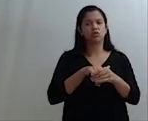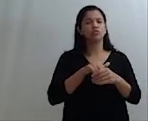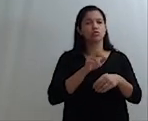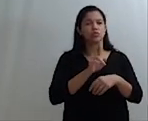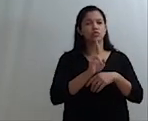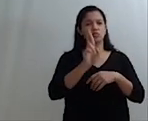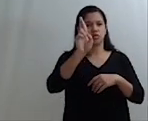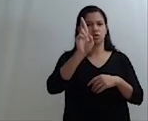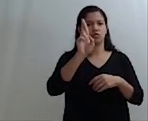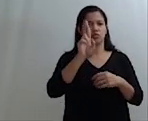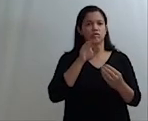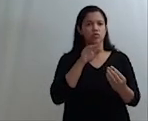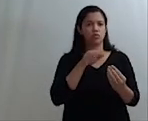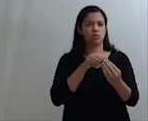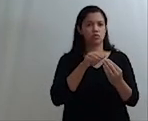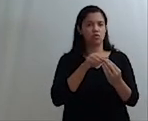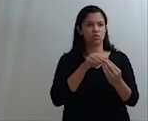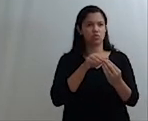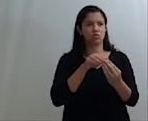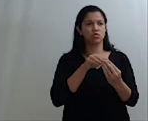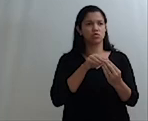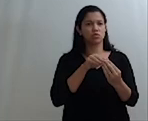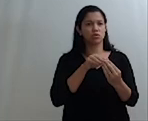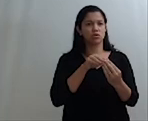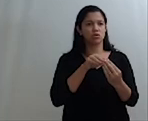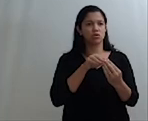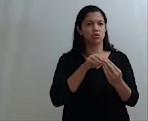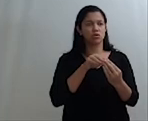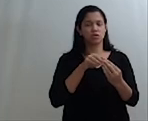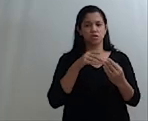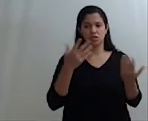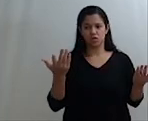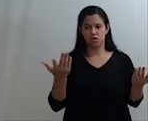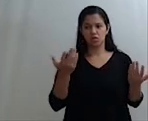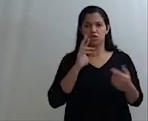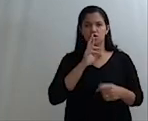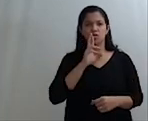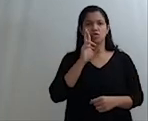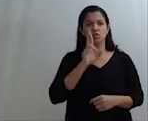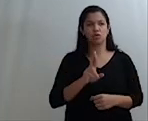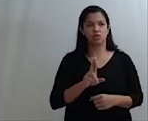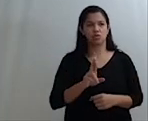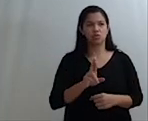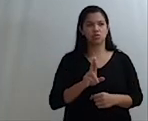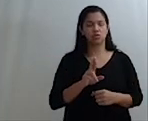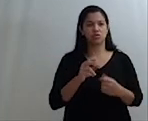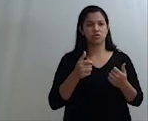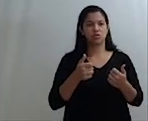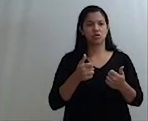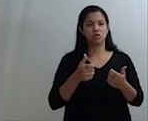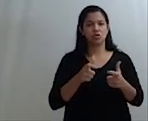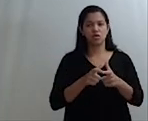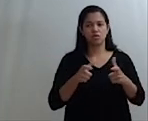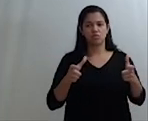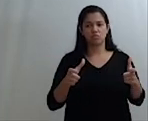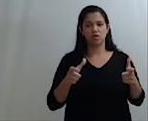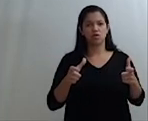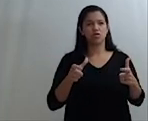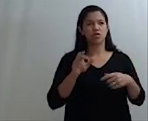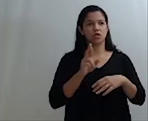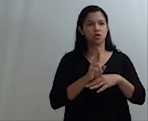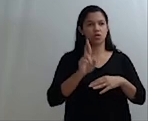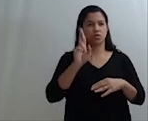relator então fica proclamado o resultado por maioria nos termos do voto da ilustre